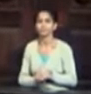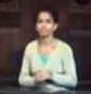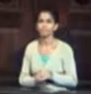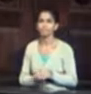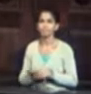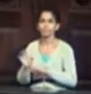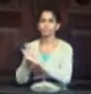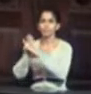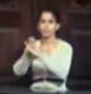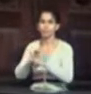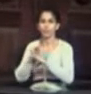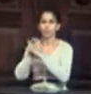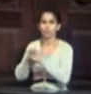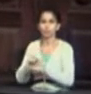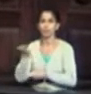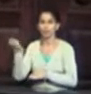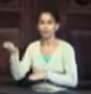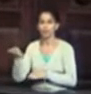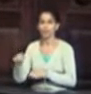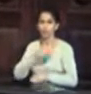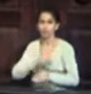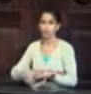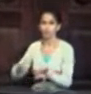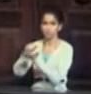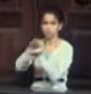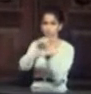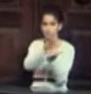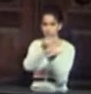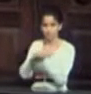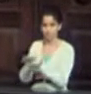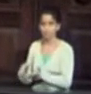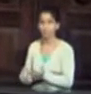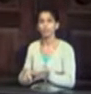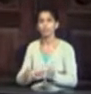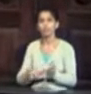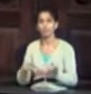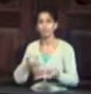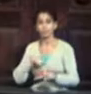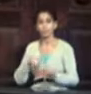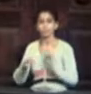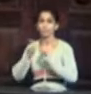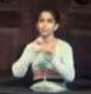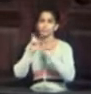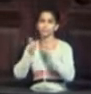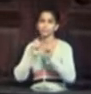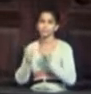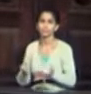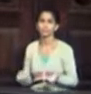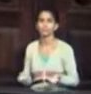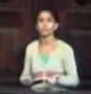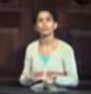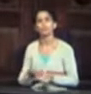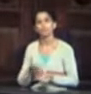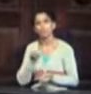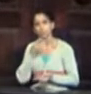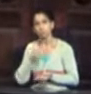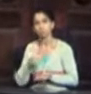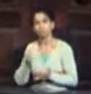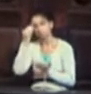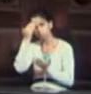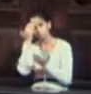defender o impeachment do governador, não. Nós temos que debater de boa fé